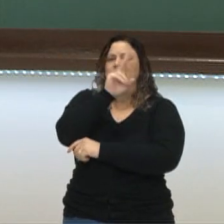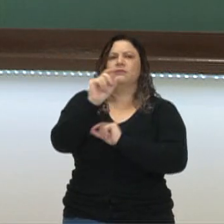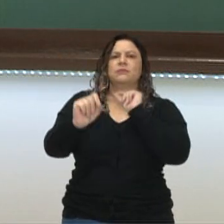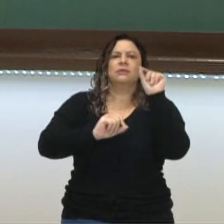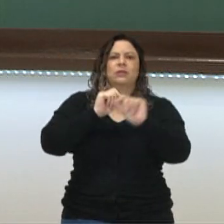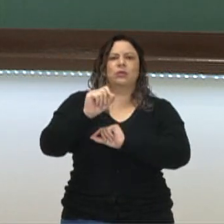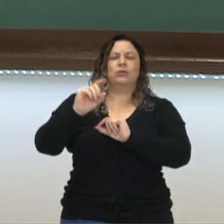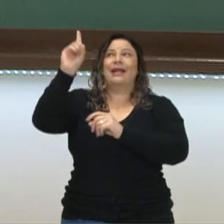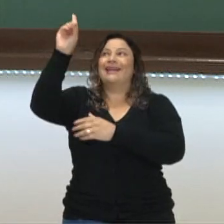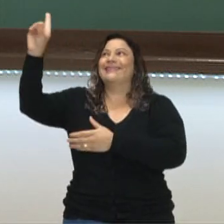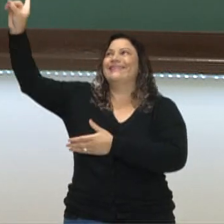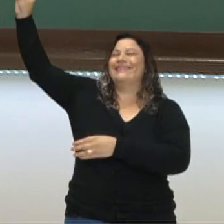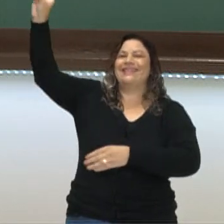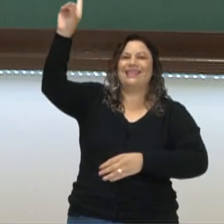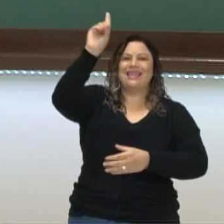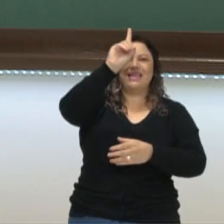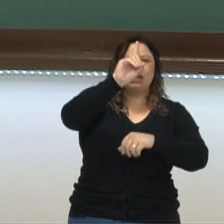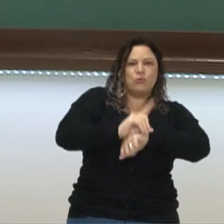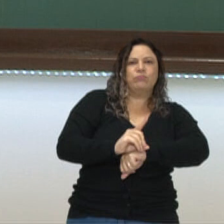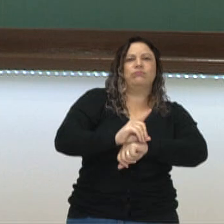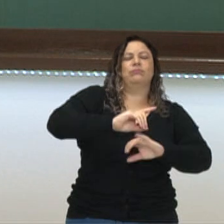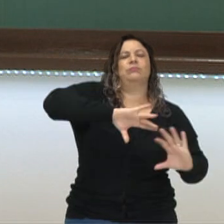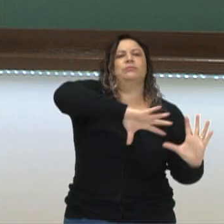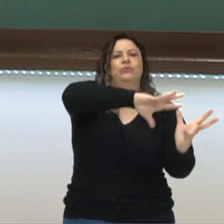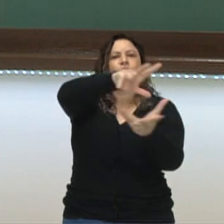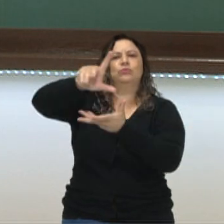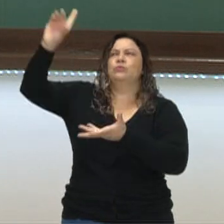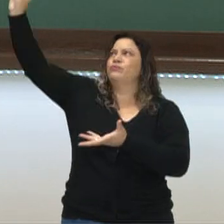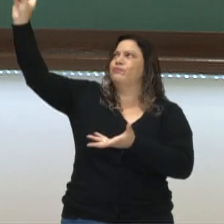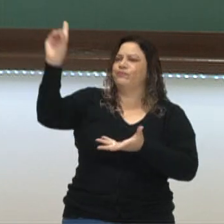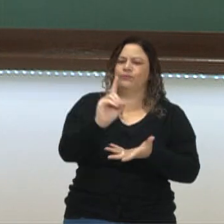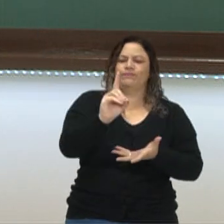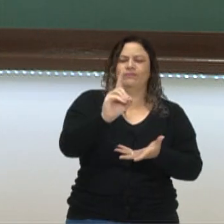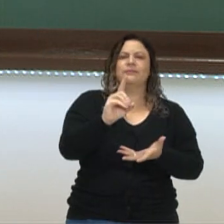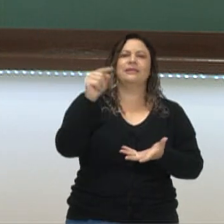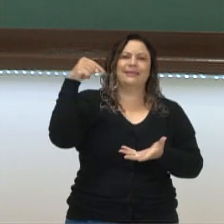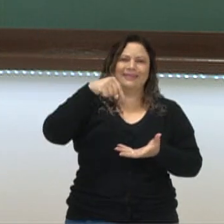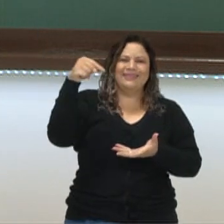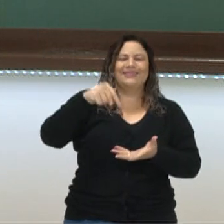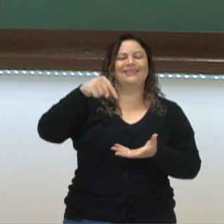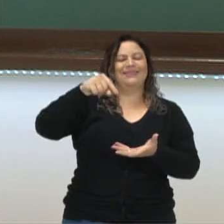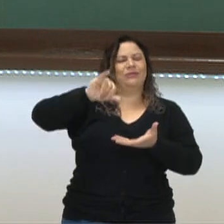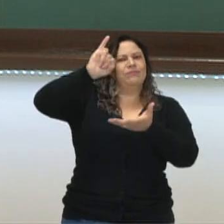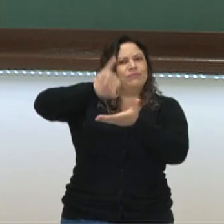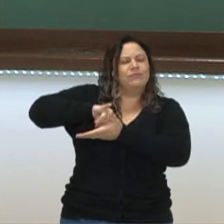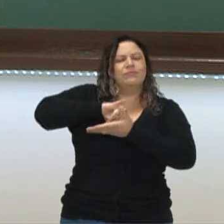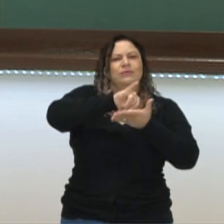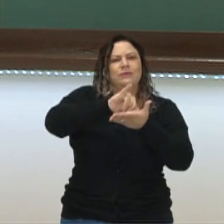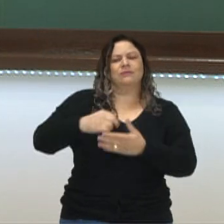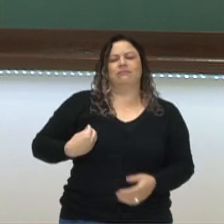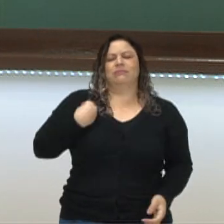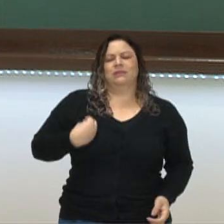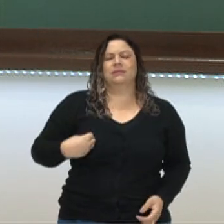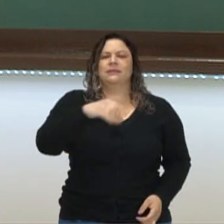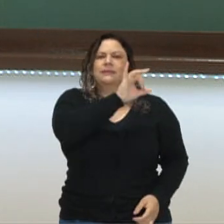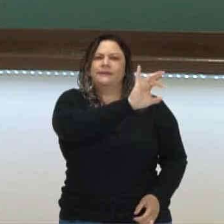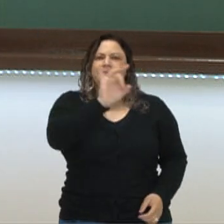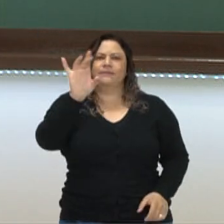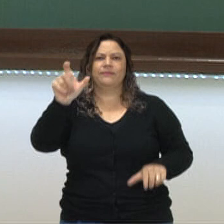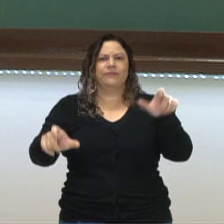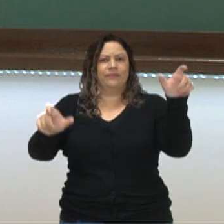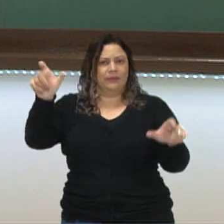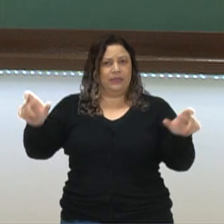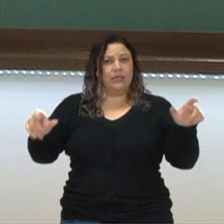teocentrismo. Deus era o centro do universo. Então, Deus estava presente na vida das pessoas e a